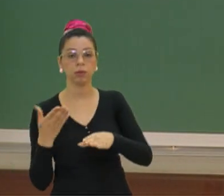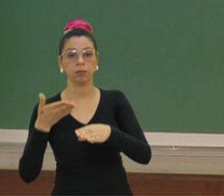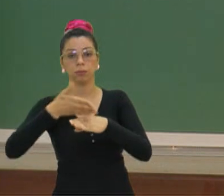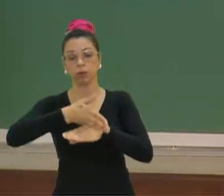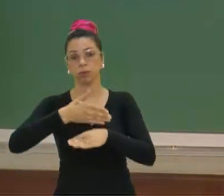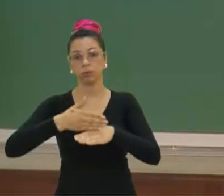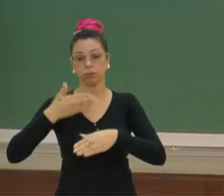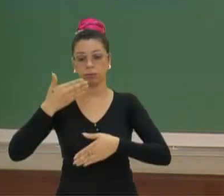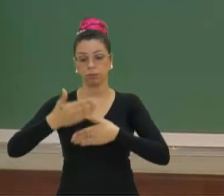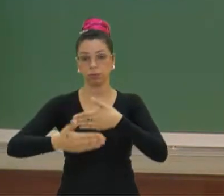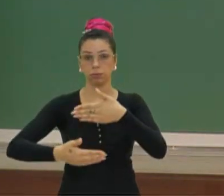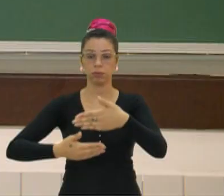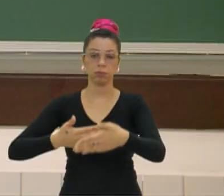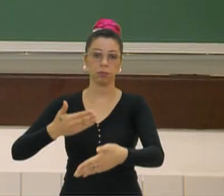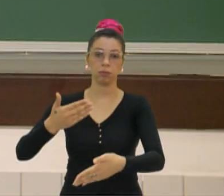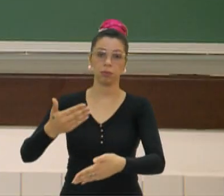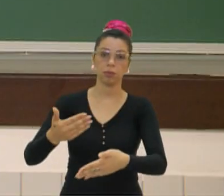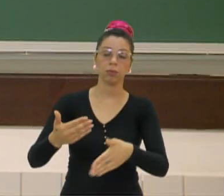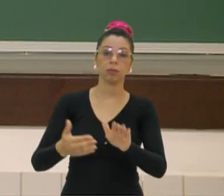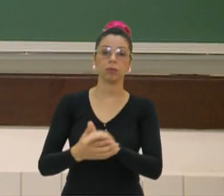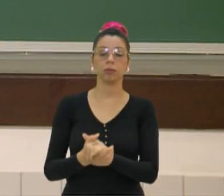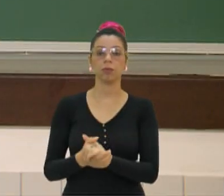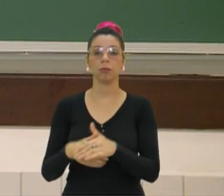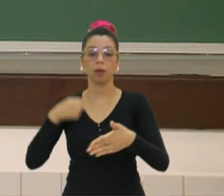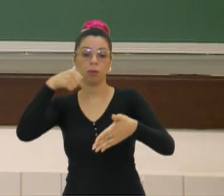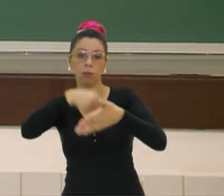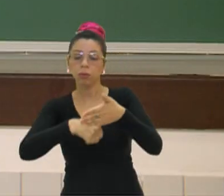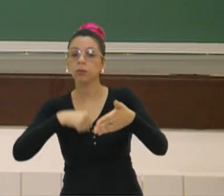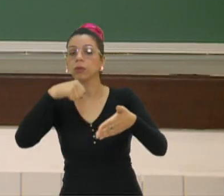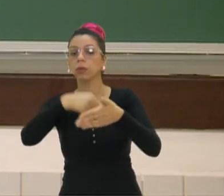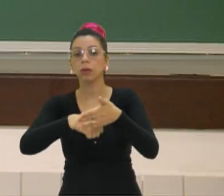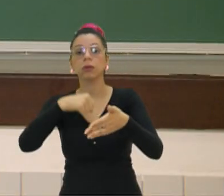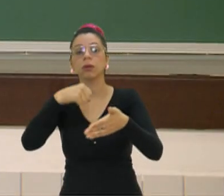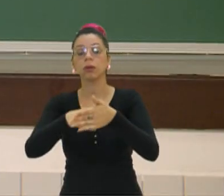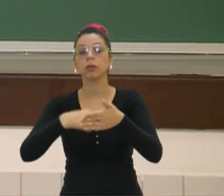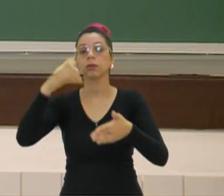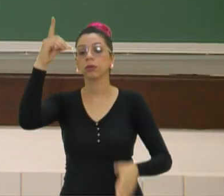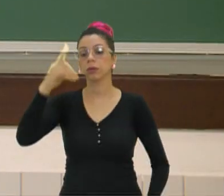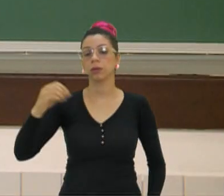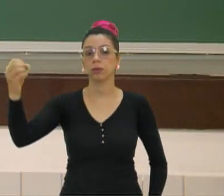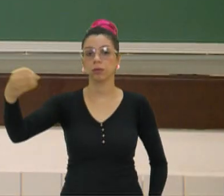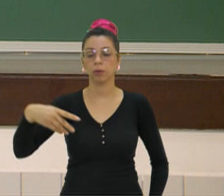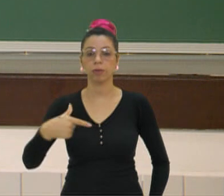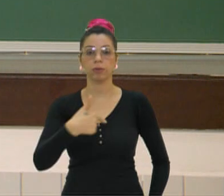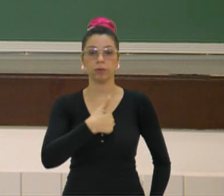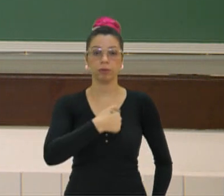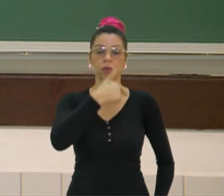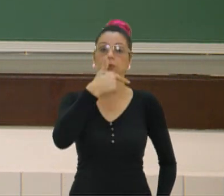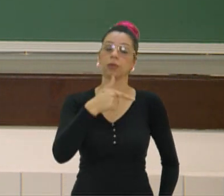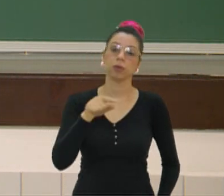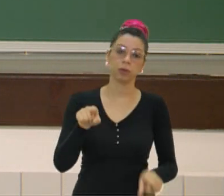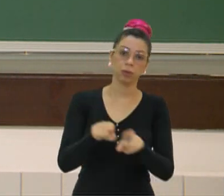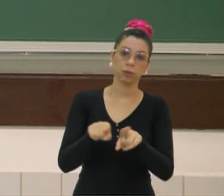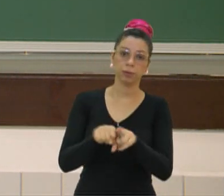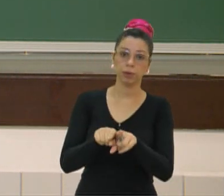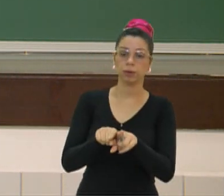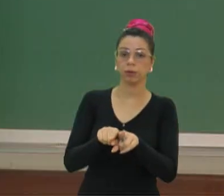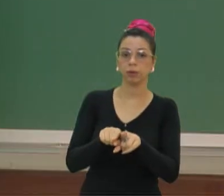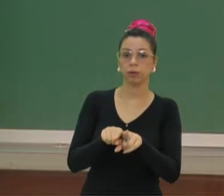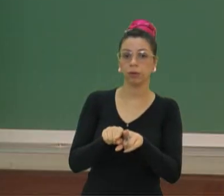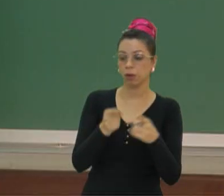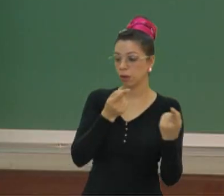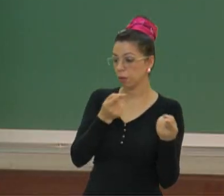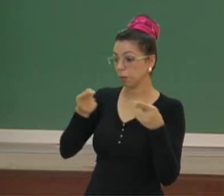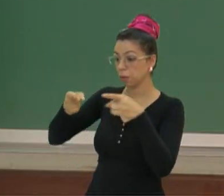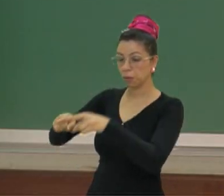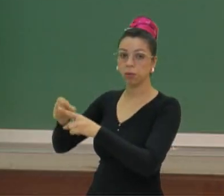um processo que ele julga injusto, né, ou para lutar por algum novo direito, o Vargas também considerava isso como algo